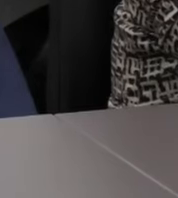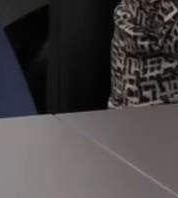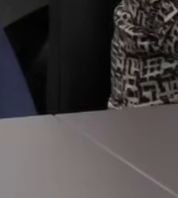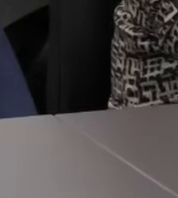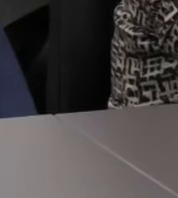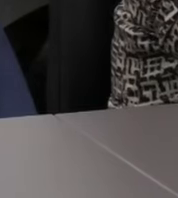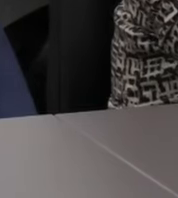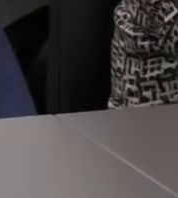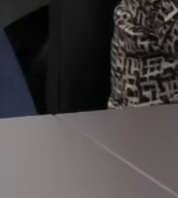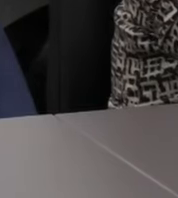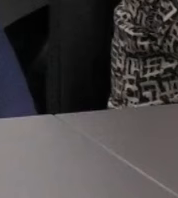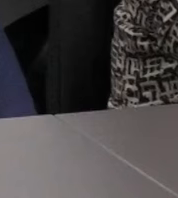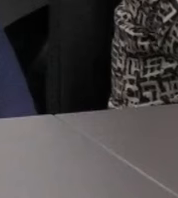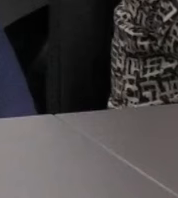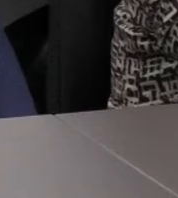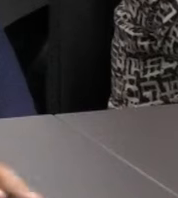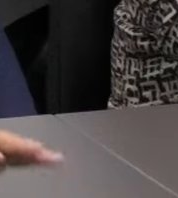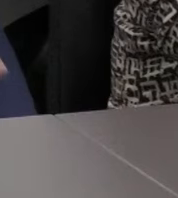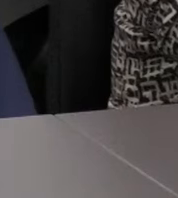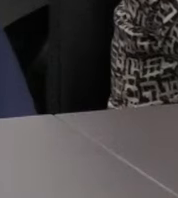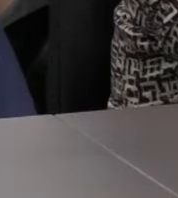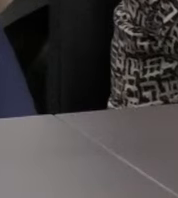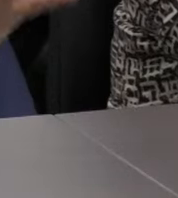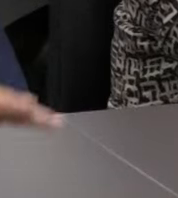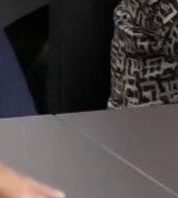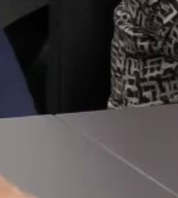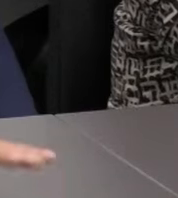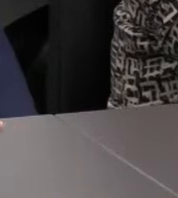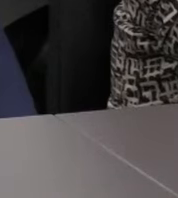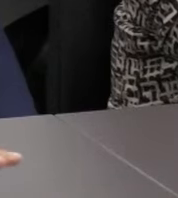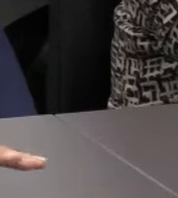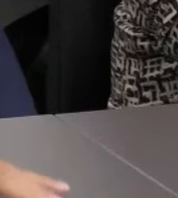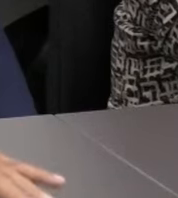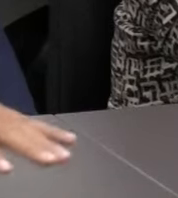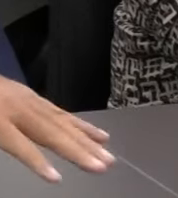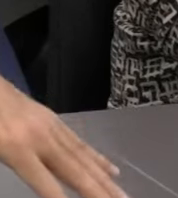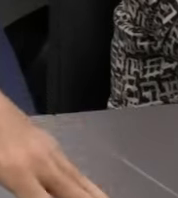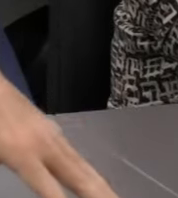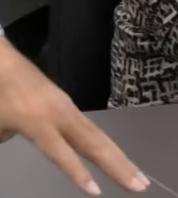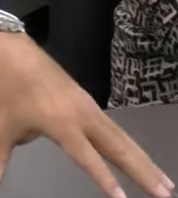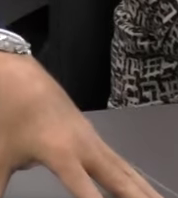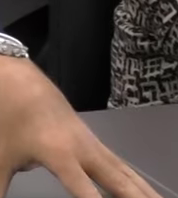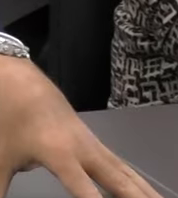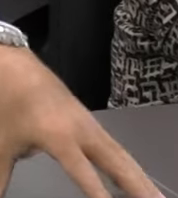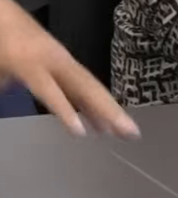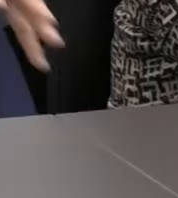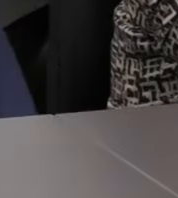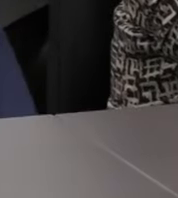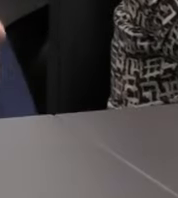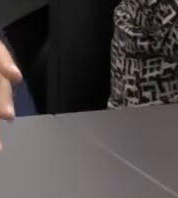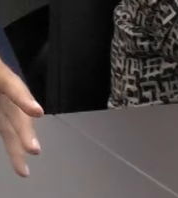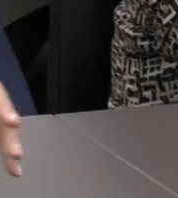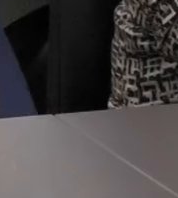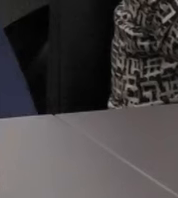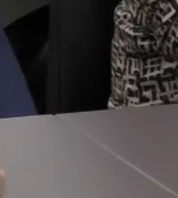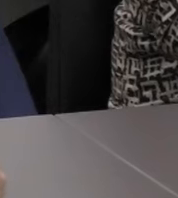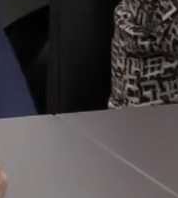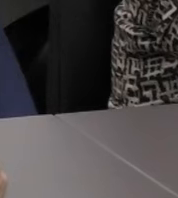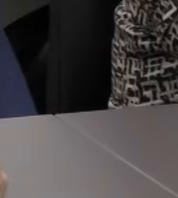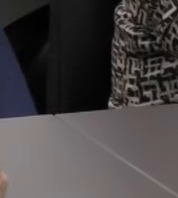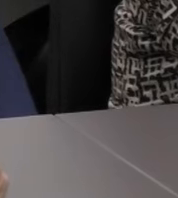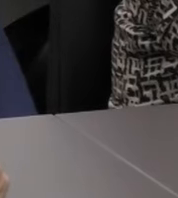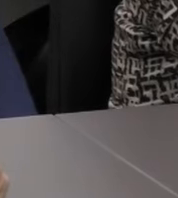lado ou 30 minutos ao meu lado você é um Pou pouquinho mais contundente eu estou na minha casa e minha residência é invadida por três